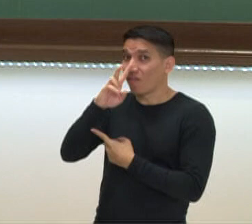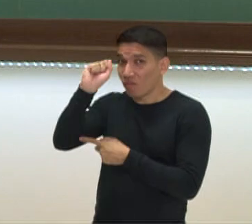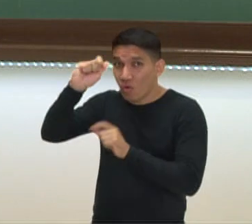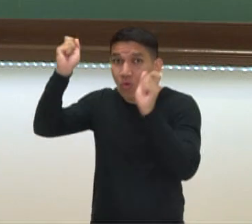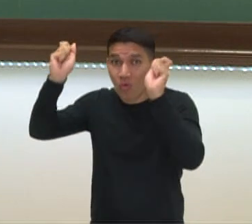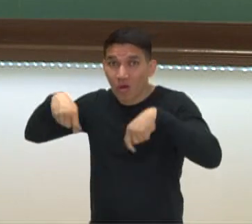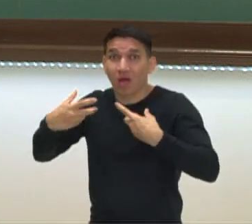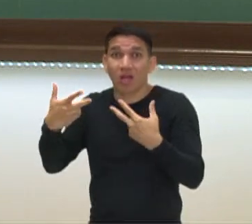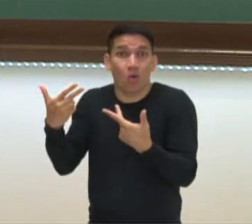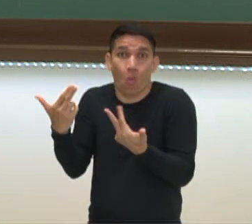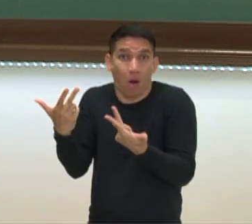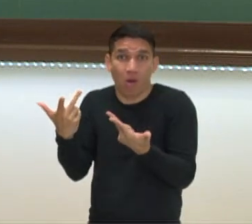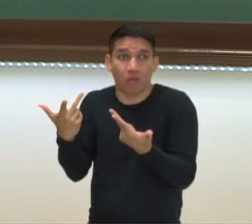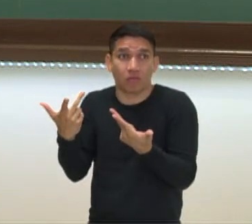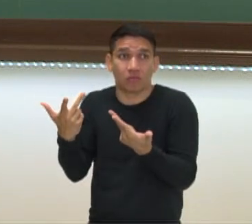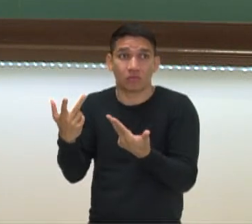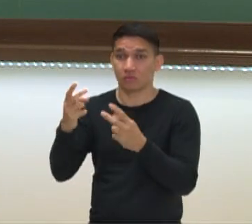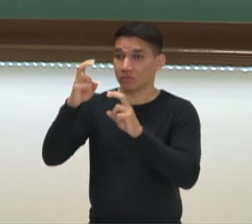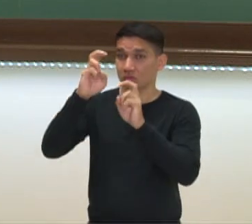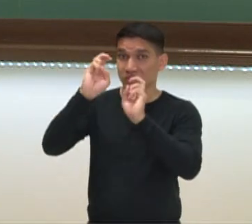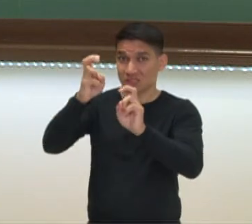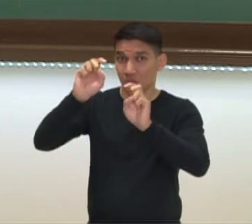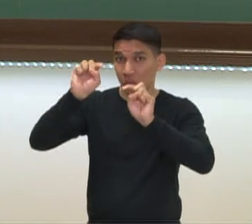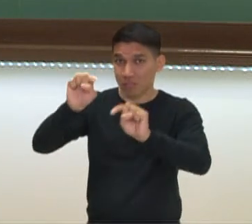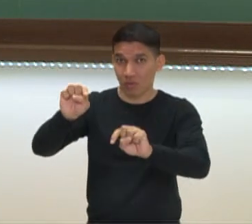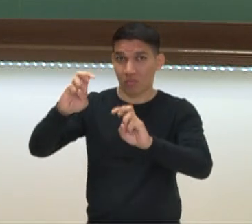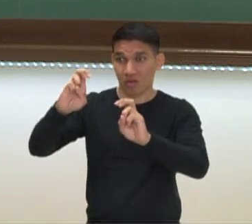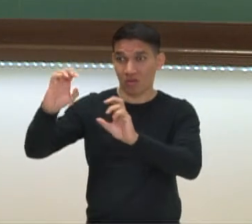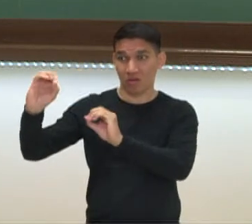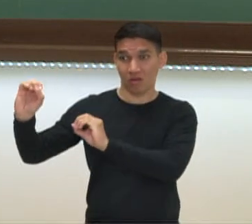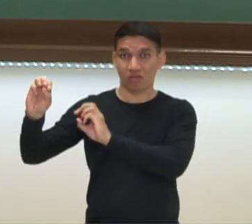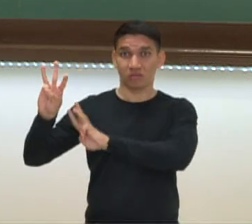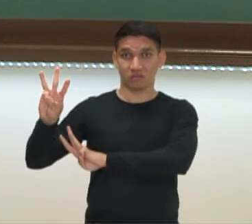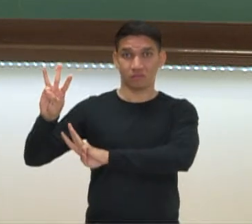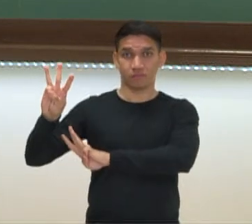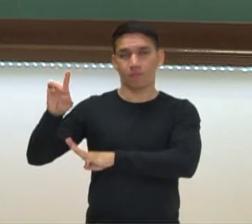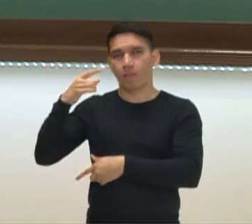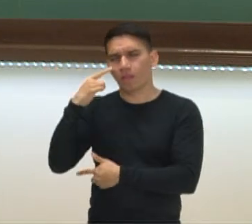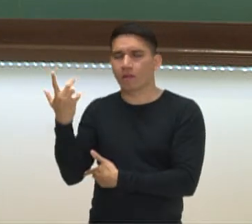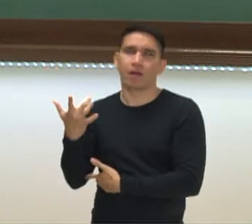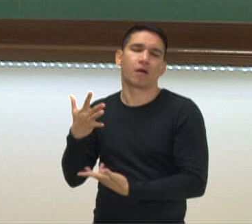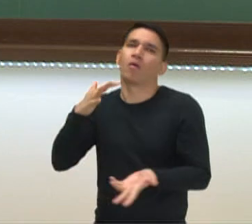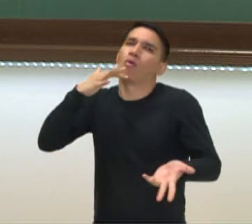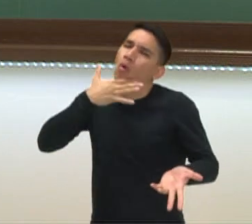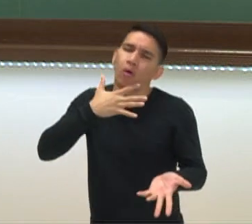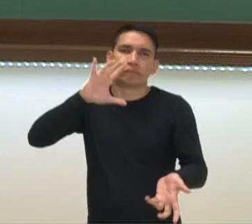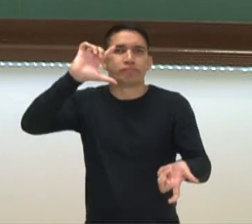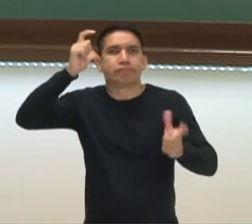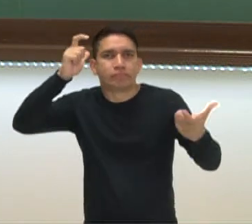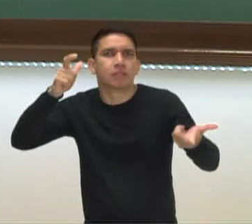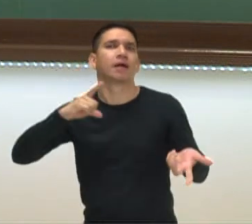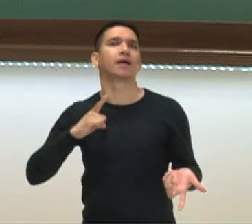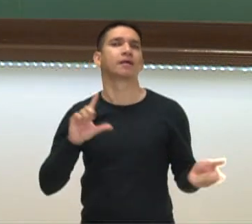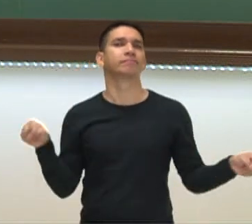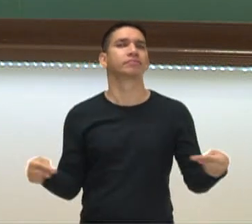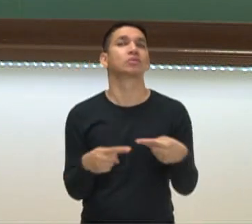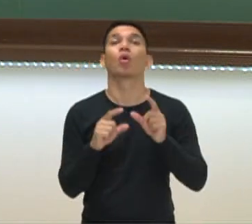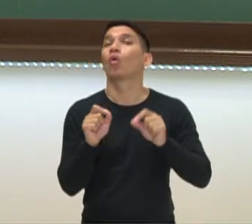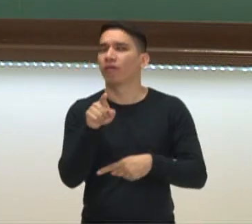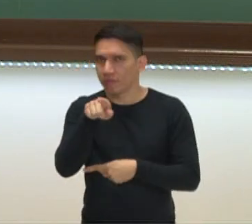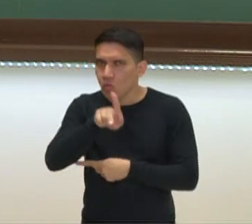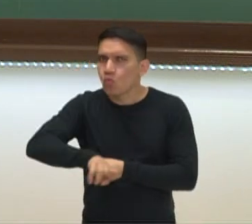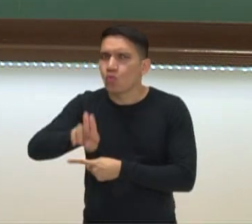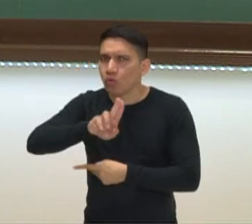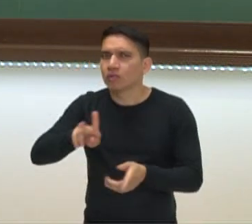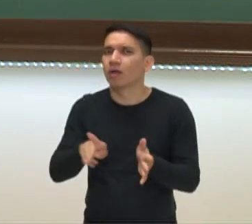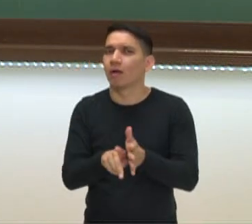mesma. Aliás, é lógico, né? É racional, tem razão. Você não esquenta a